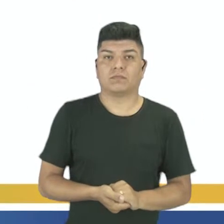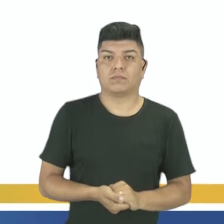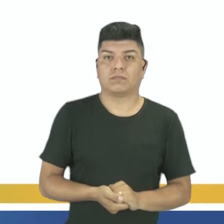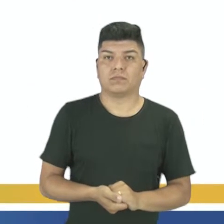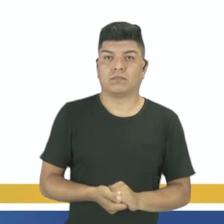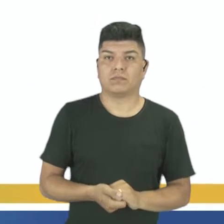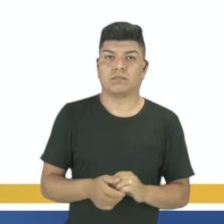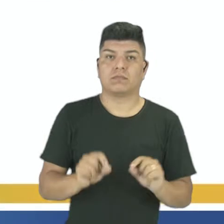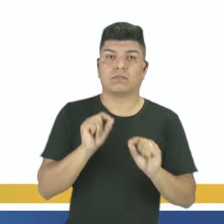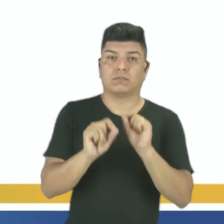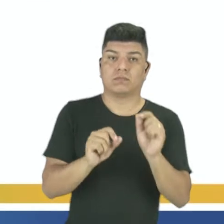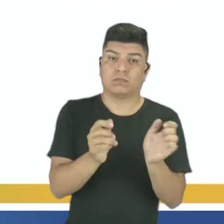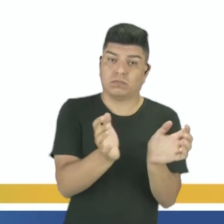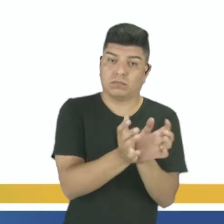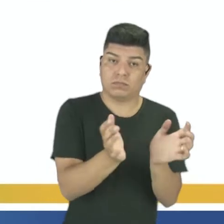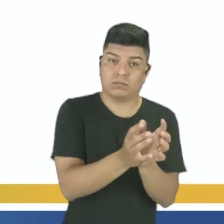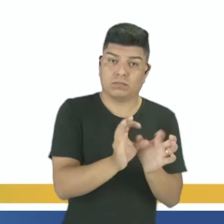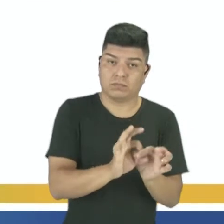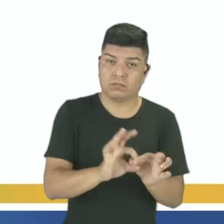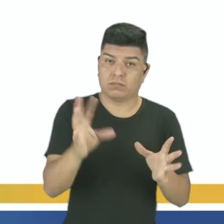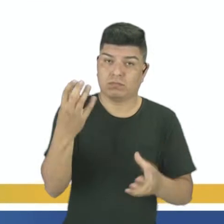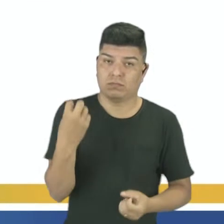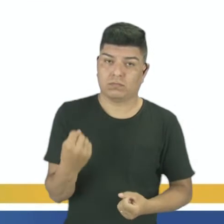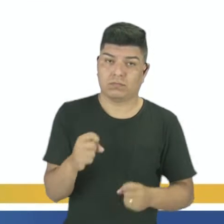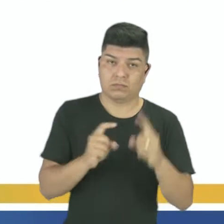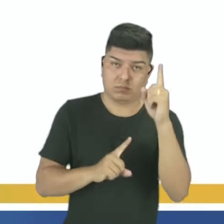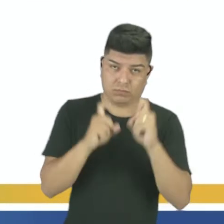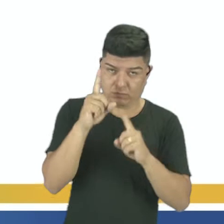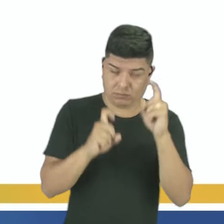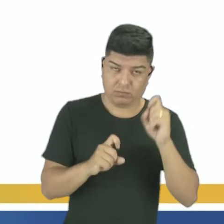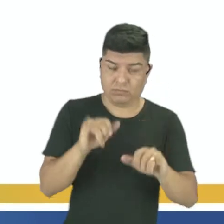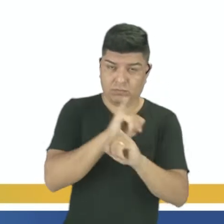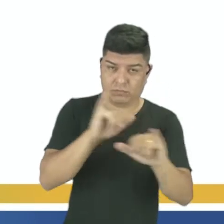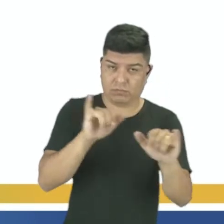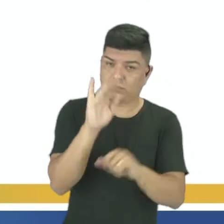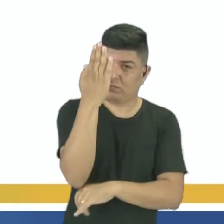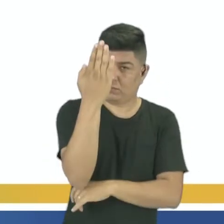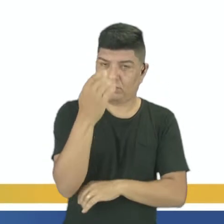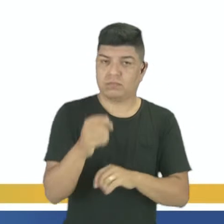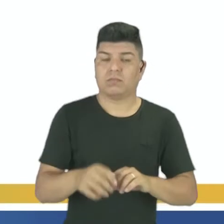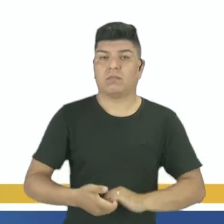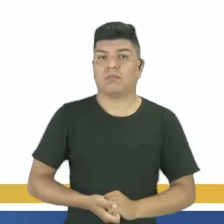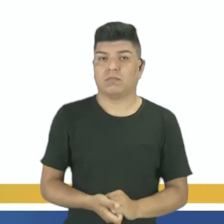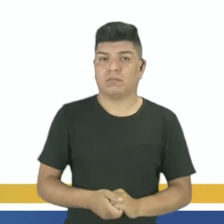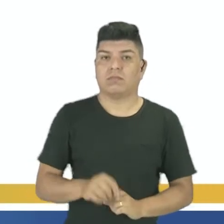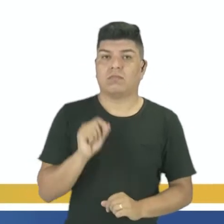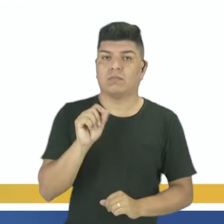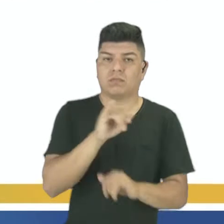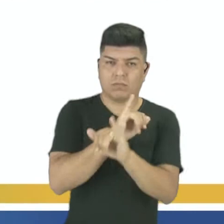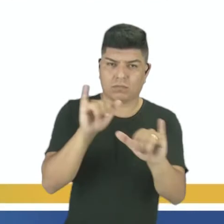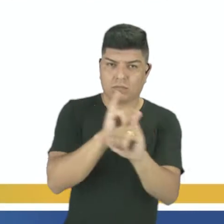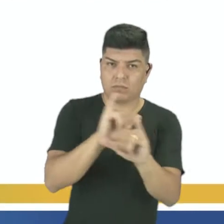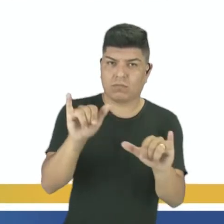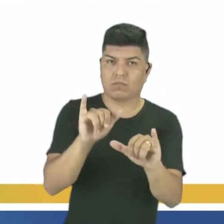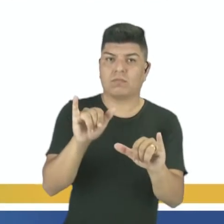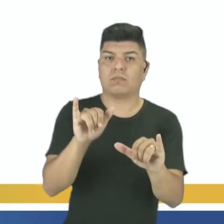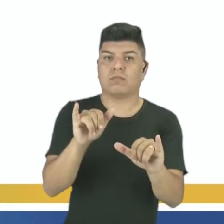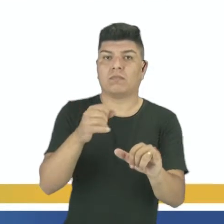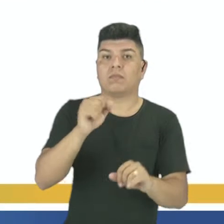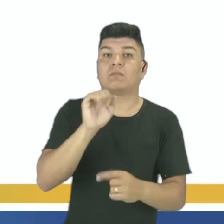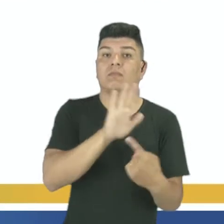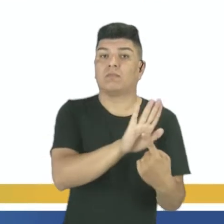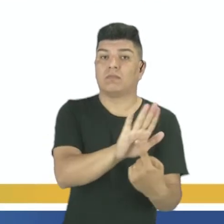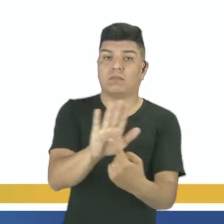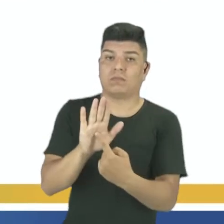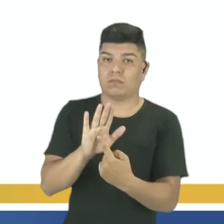Na declaração conjunta sobre liberdade de expressão e notícias falsas, fake news, desinformação e